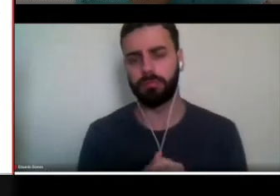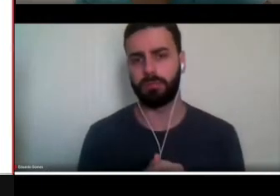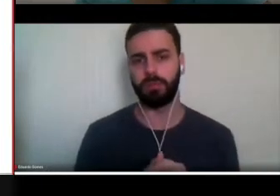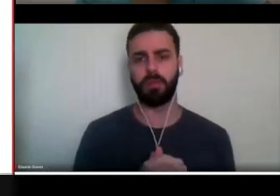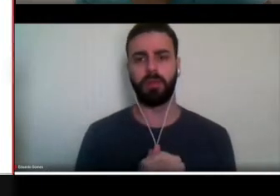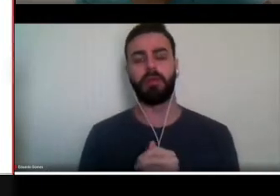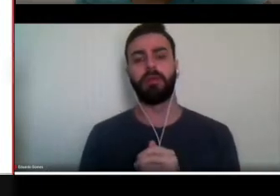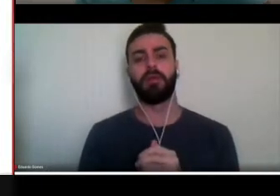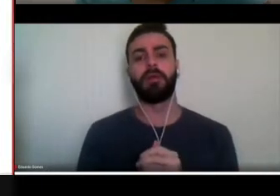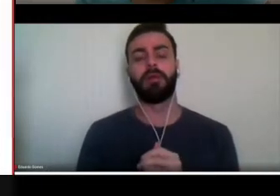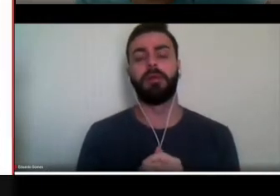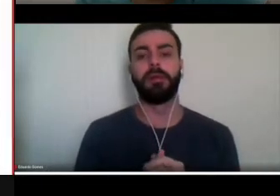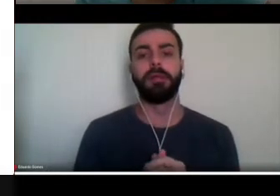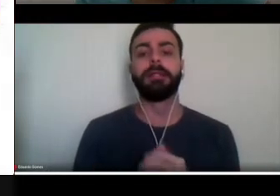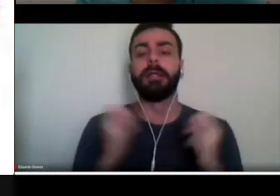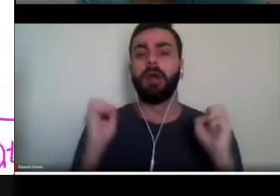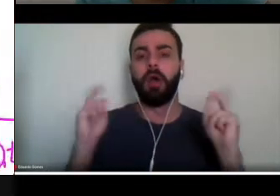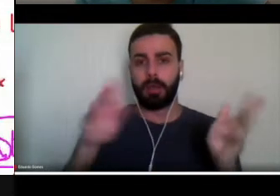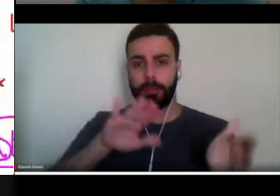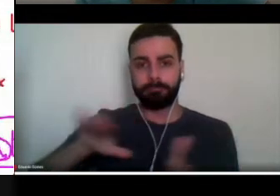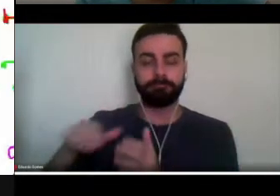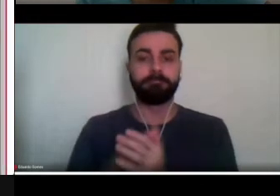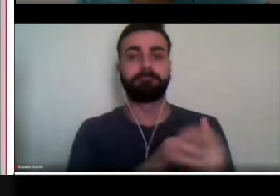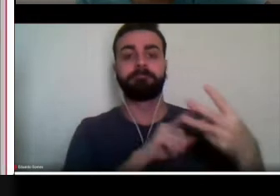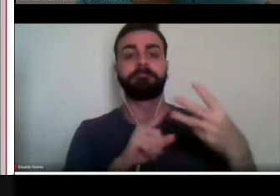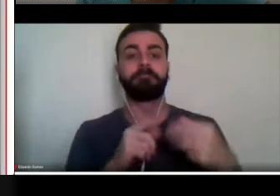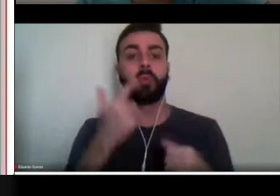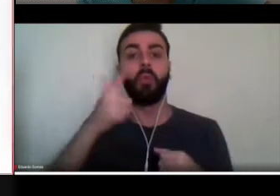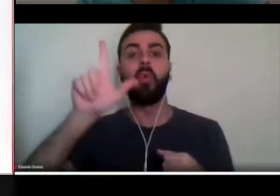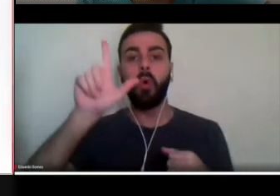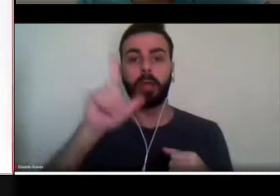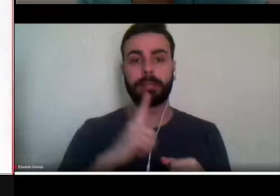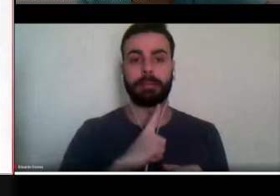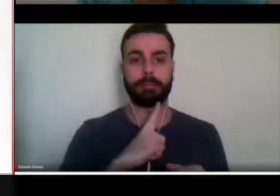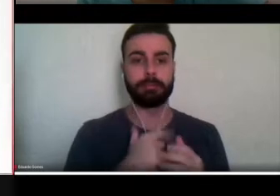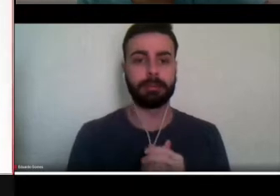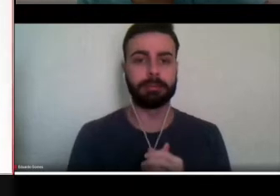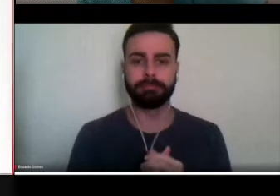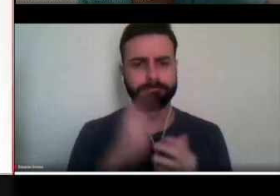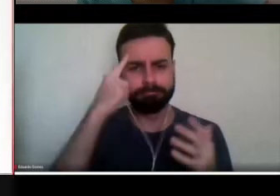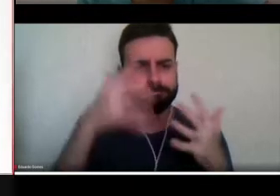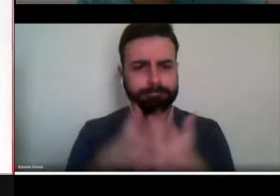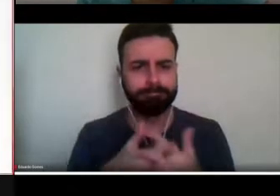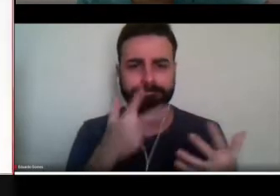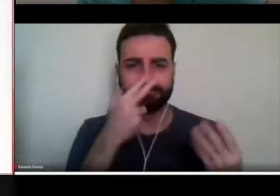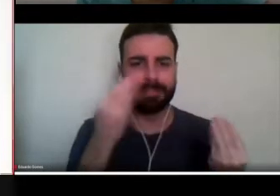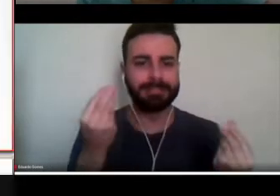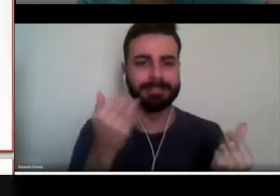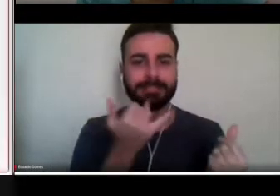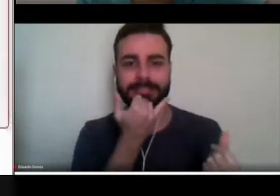Beleza. O próximo exercício, que eu já não sei mais nem qual é, deixa eu ver aqui.